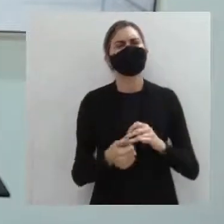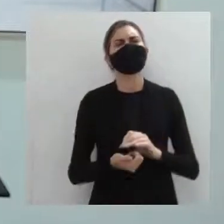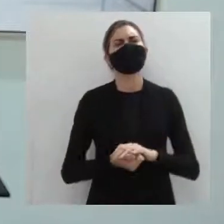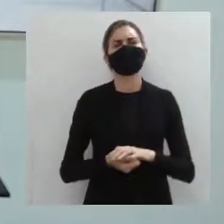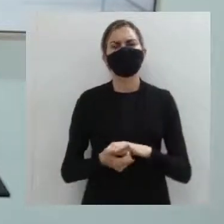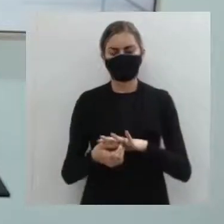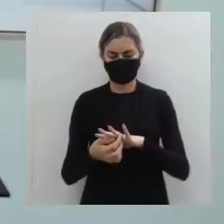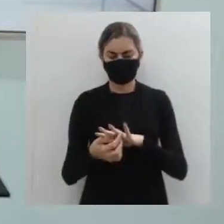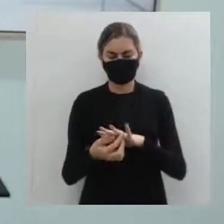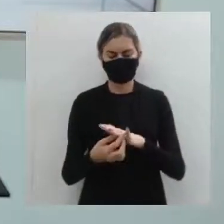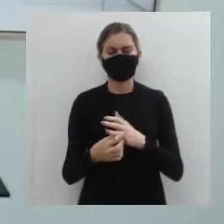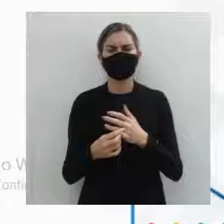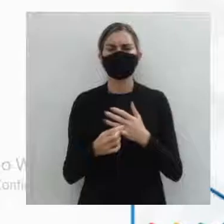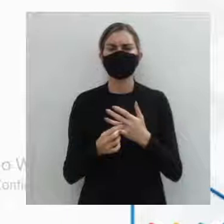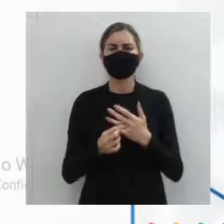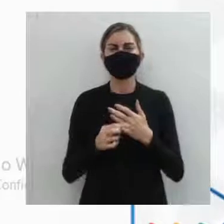junto!